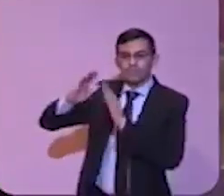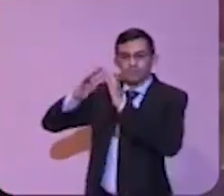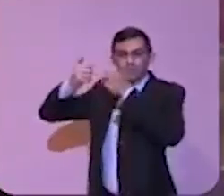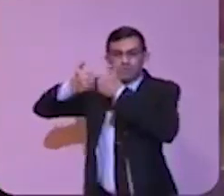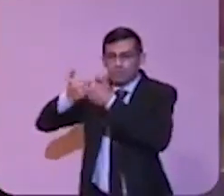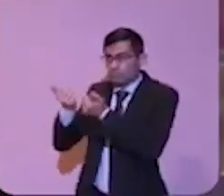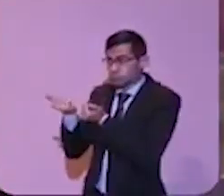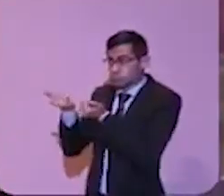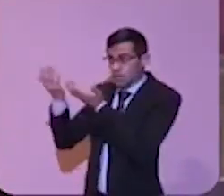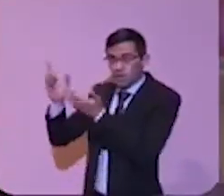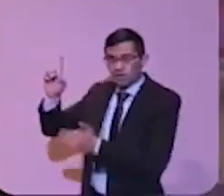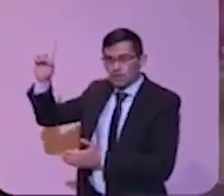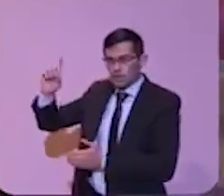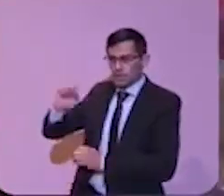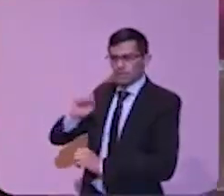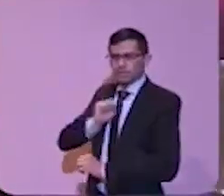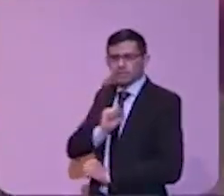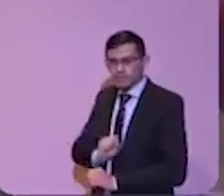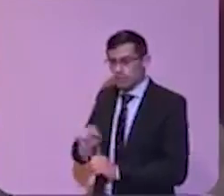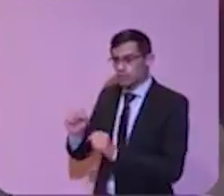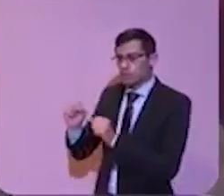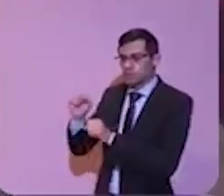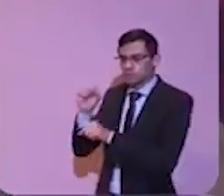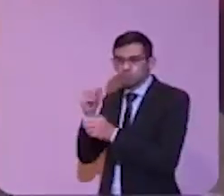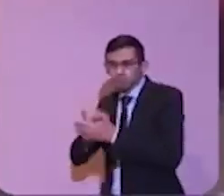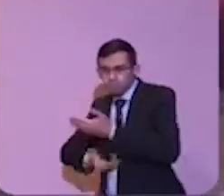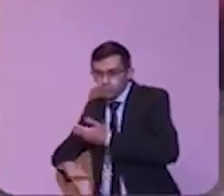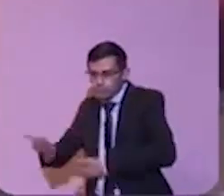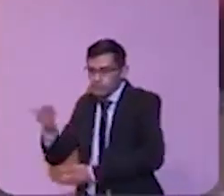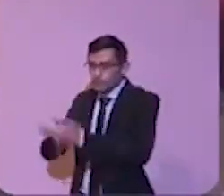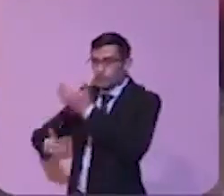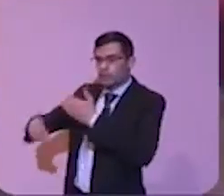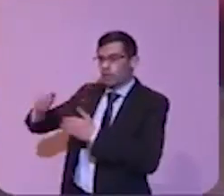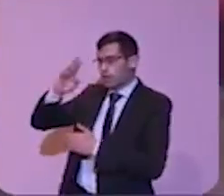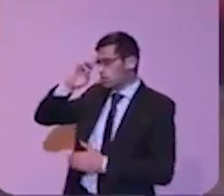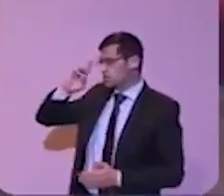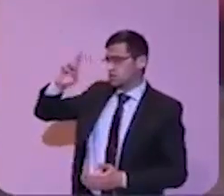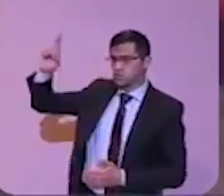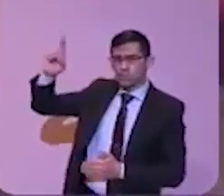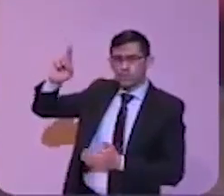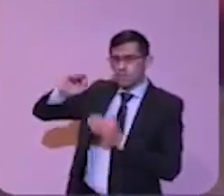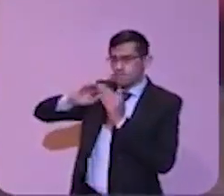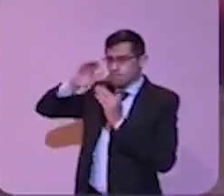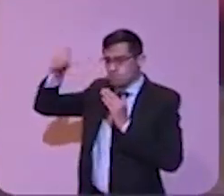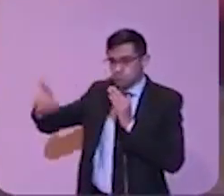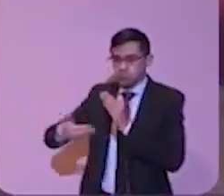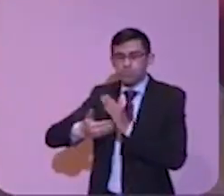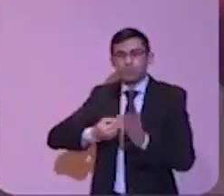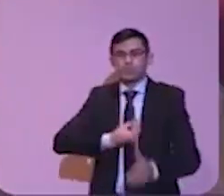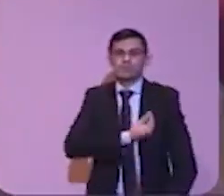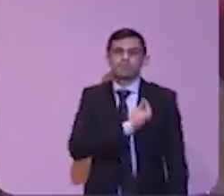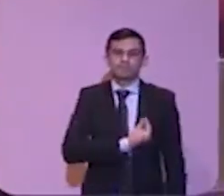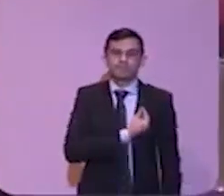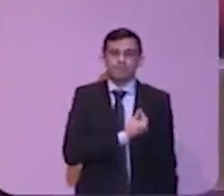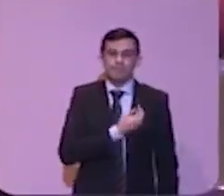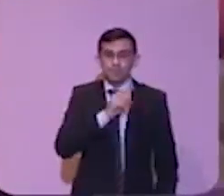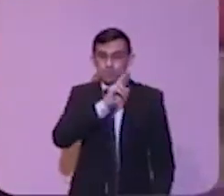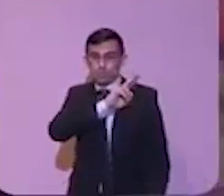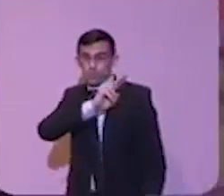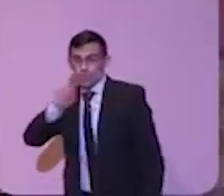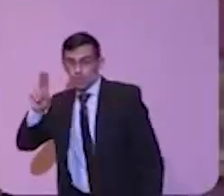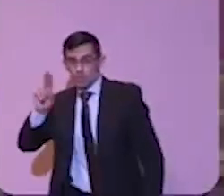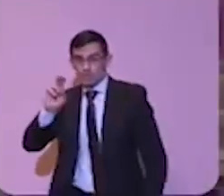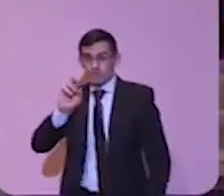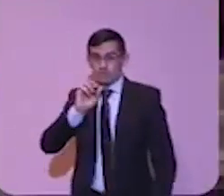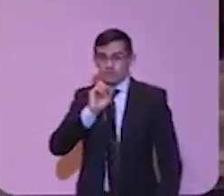Ela o entrega ao sacerdote para que ele sirva ao Senhor por toda a sua vida. O nome Samuel